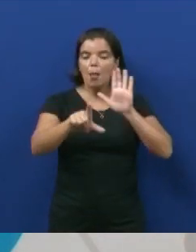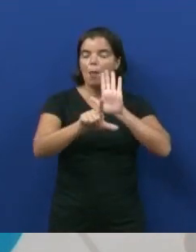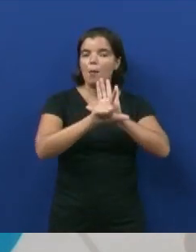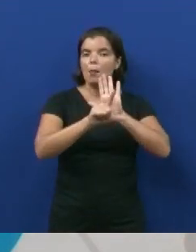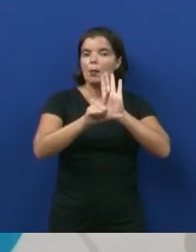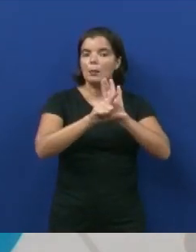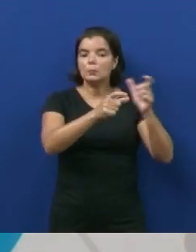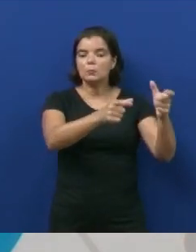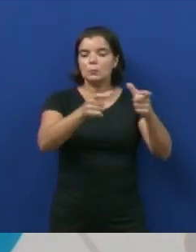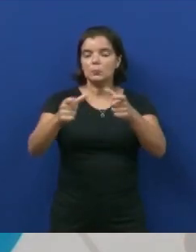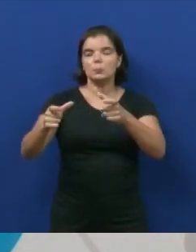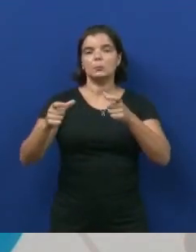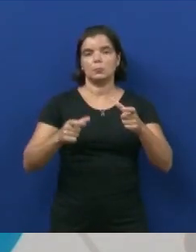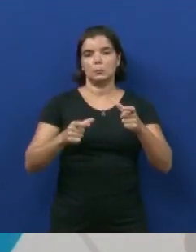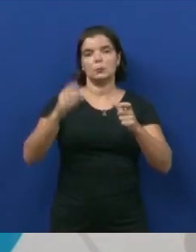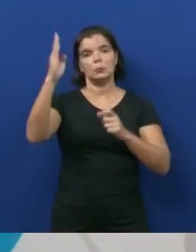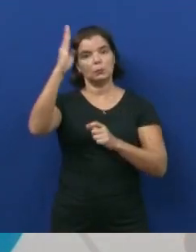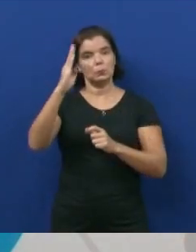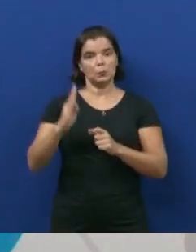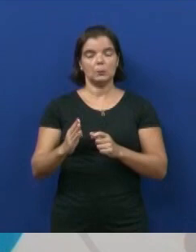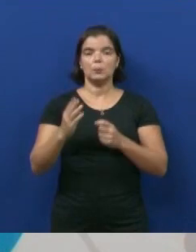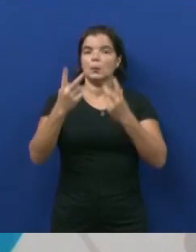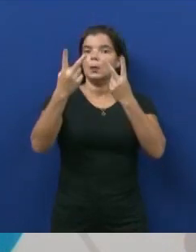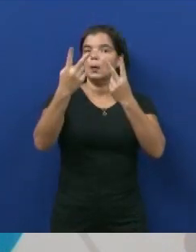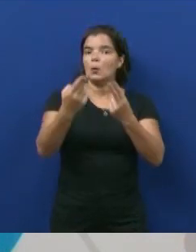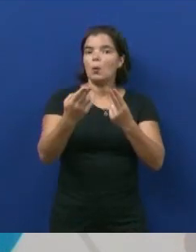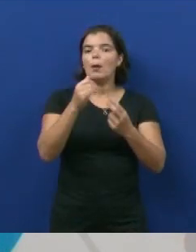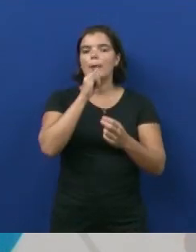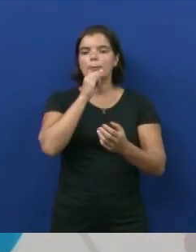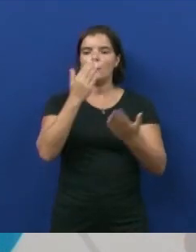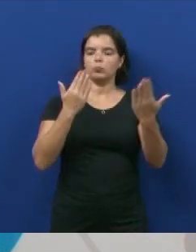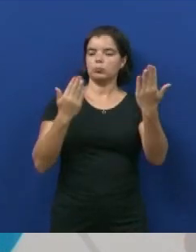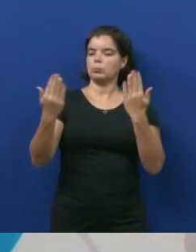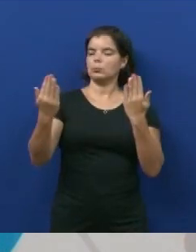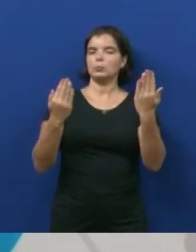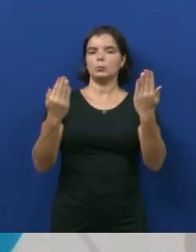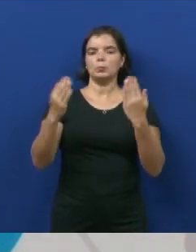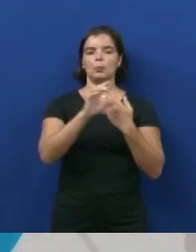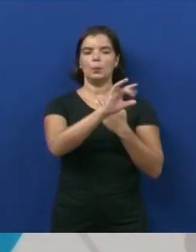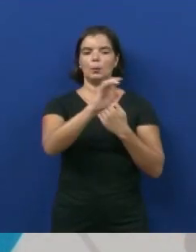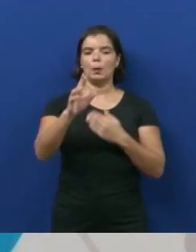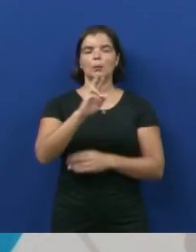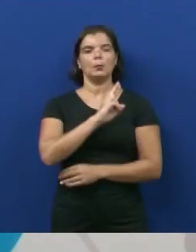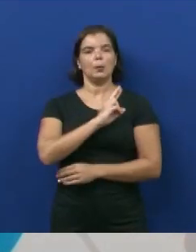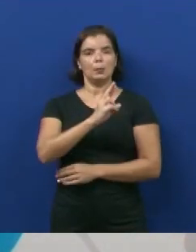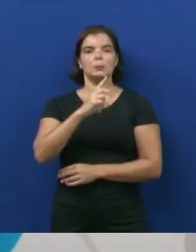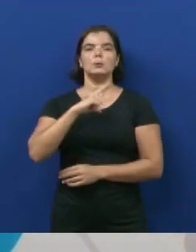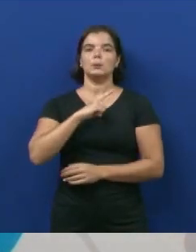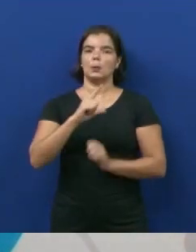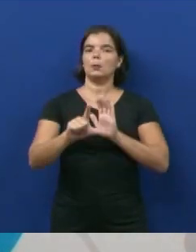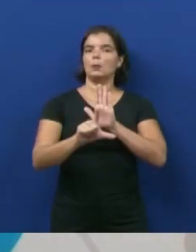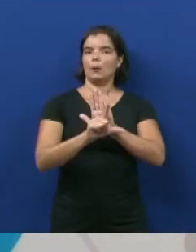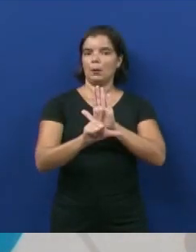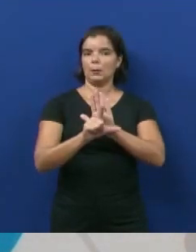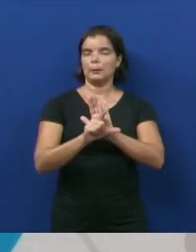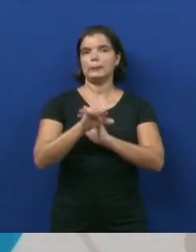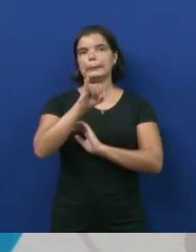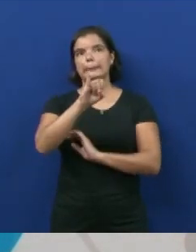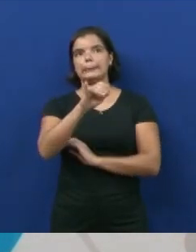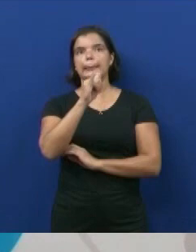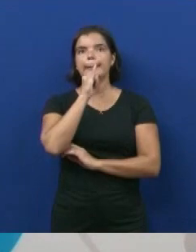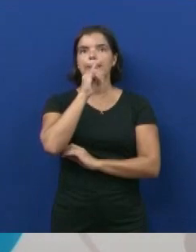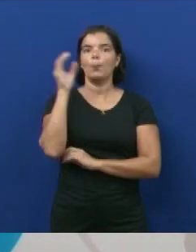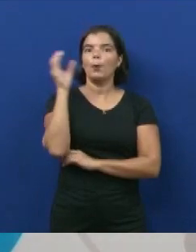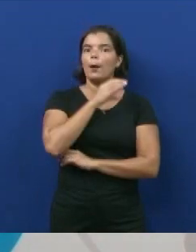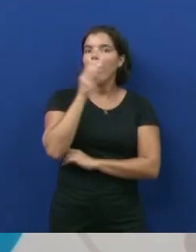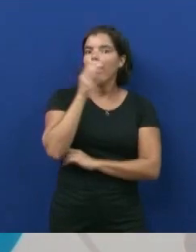uma lei que incide sobre o Brasil. É como se eu estivesse fazendo um comparativo que cada religião tem a sua lei. Então, se de repente